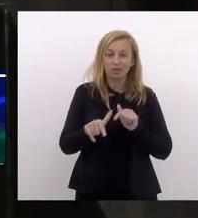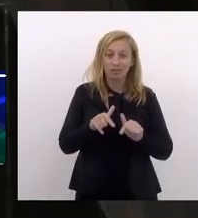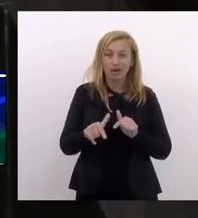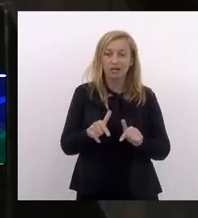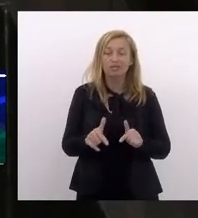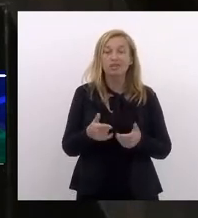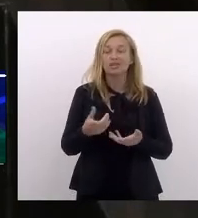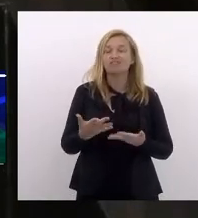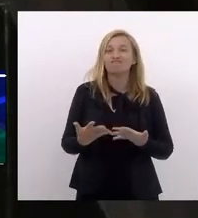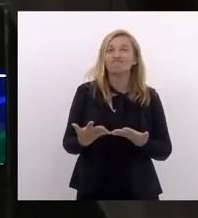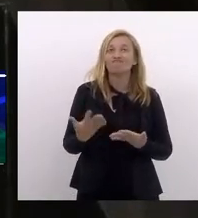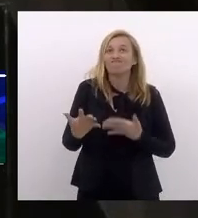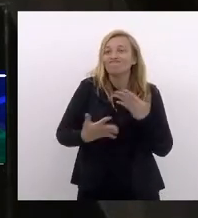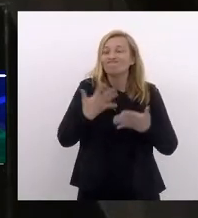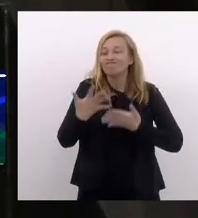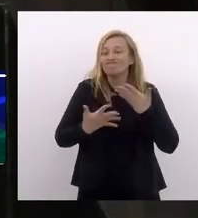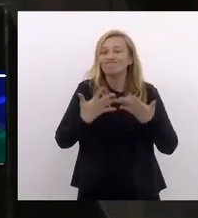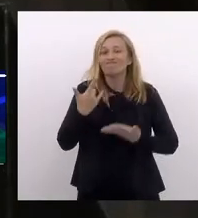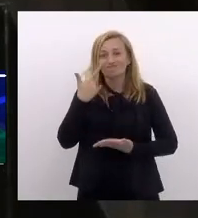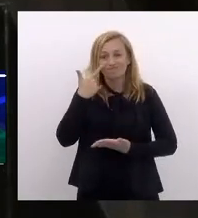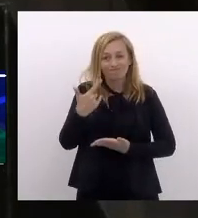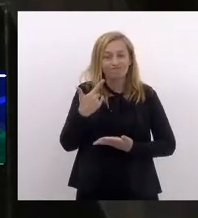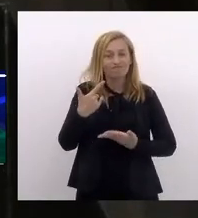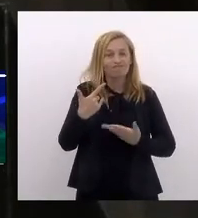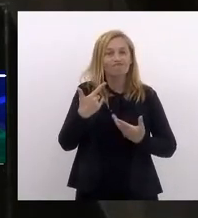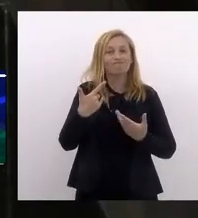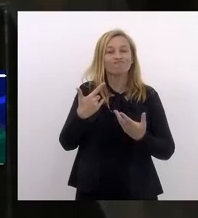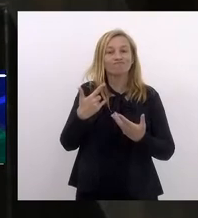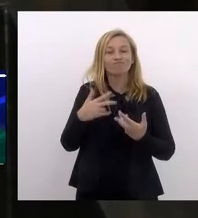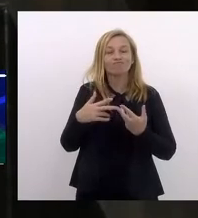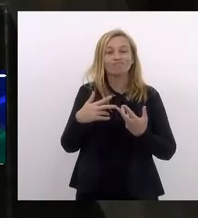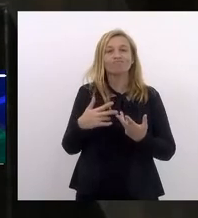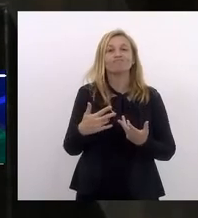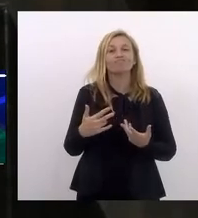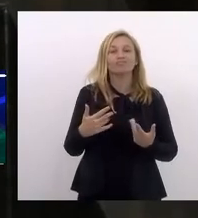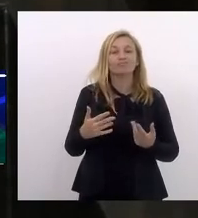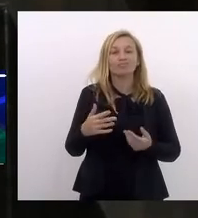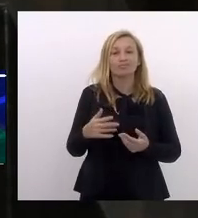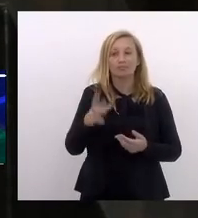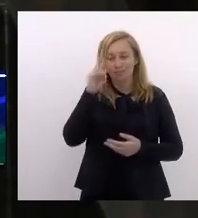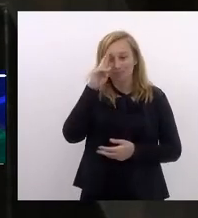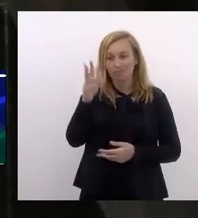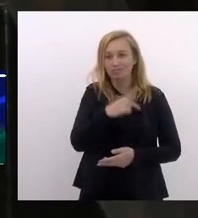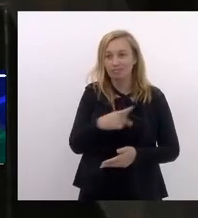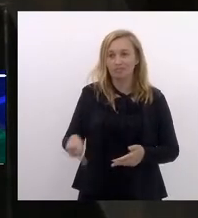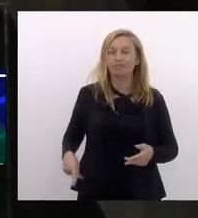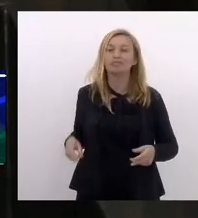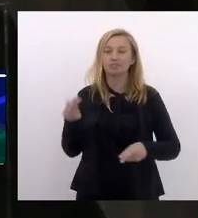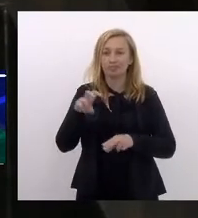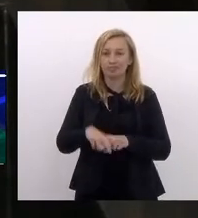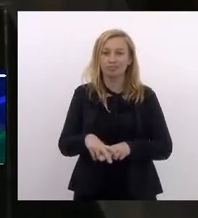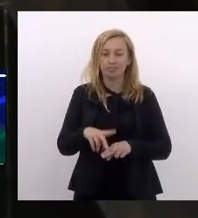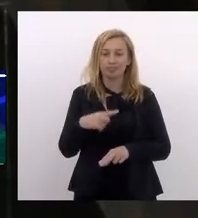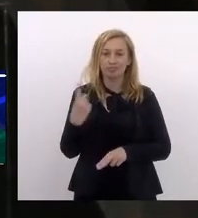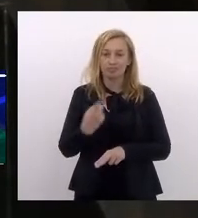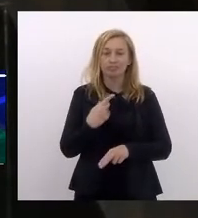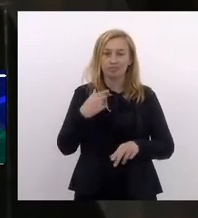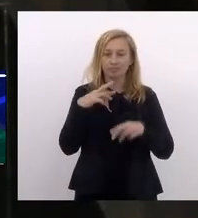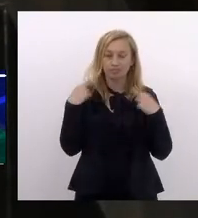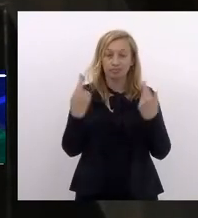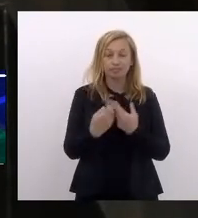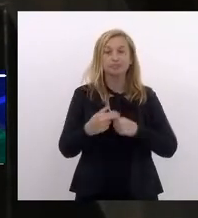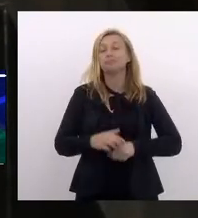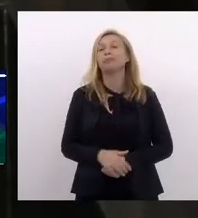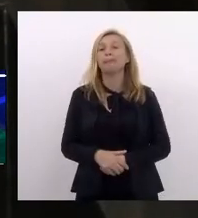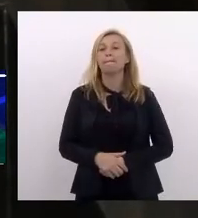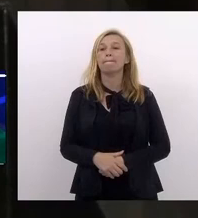É sempre uma satisfação interagir com Vossa Excelência na qualidade de presidente das nossas sessões.